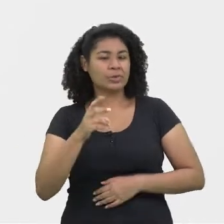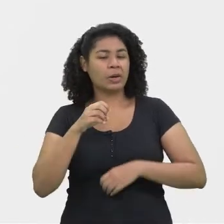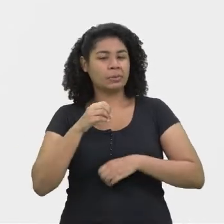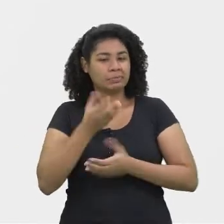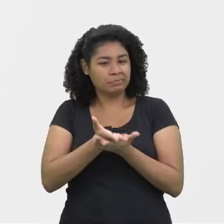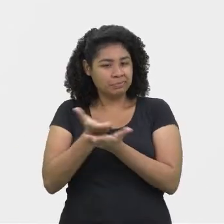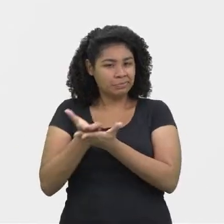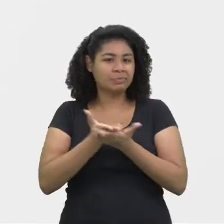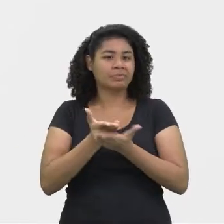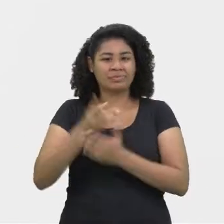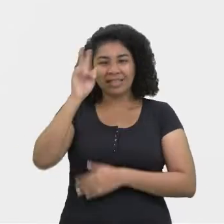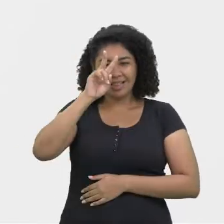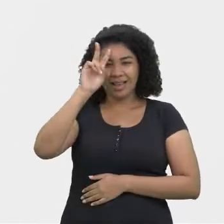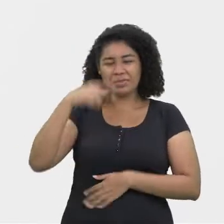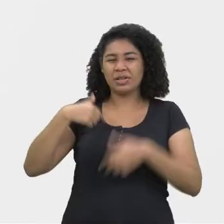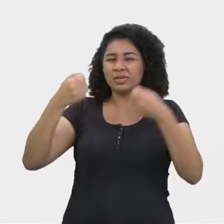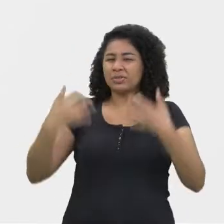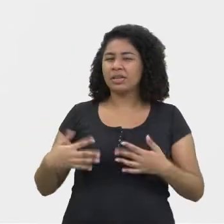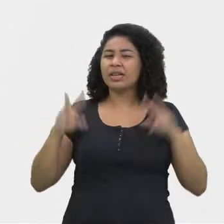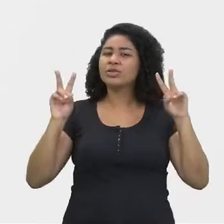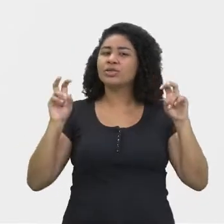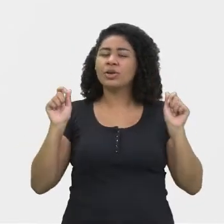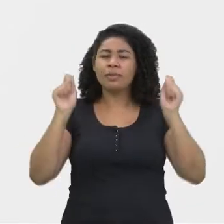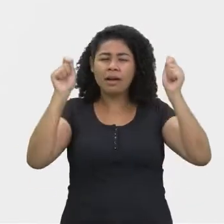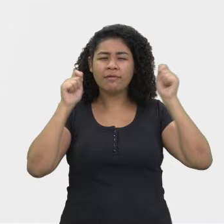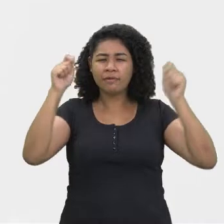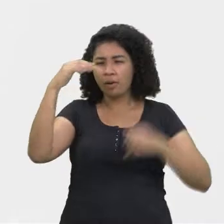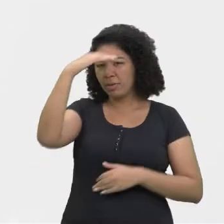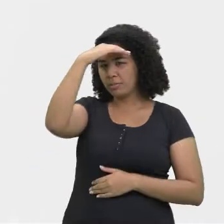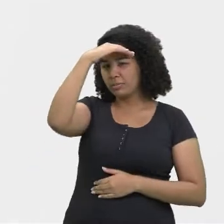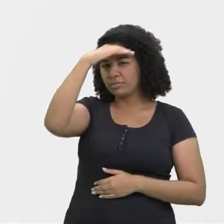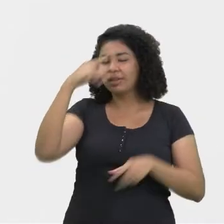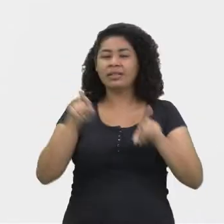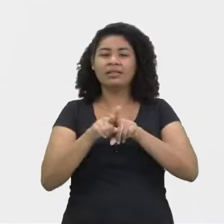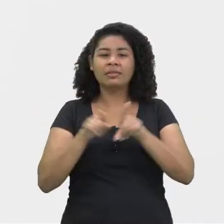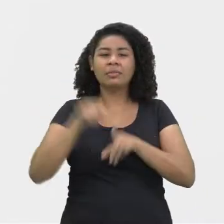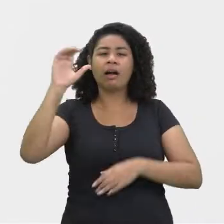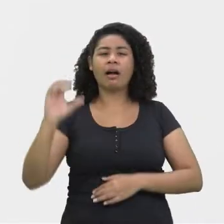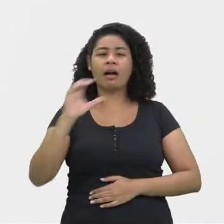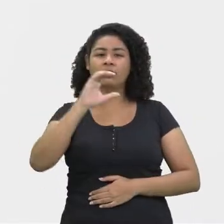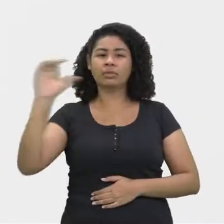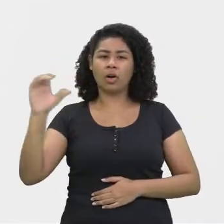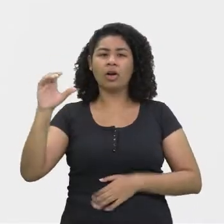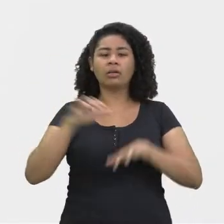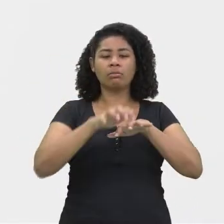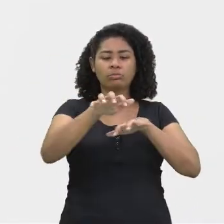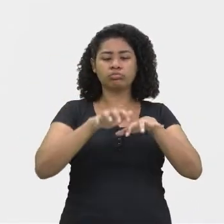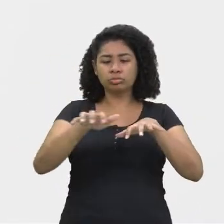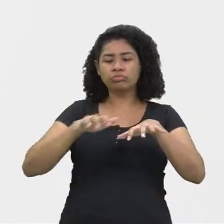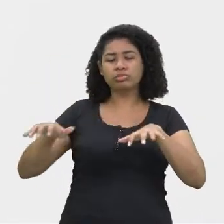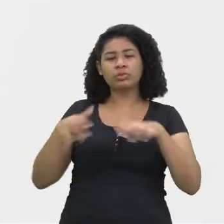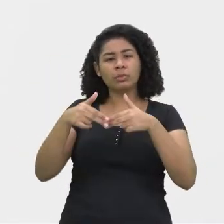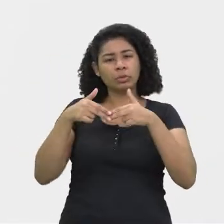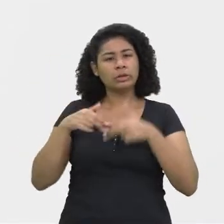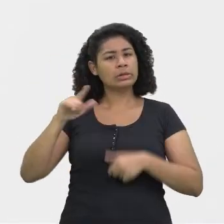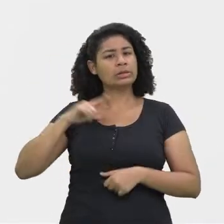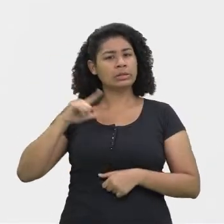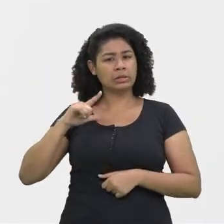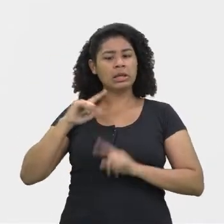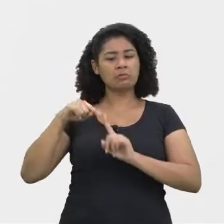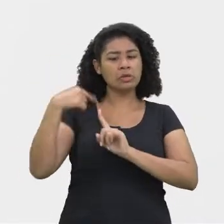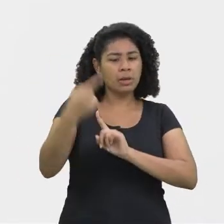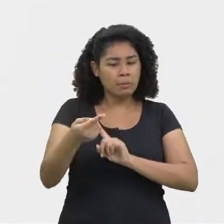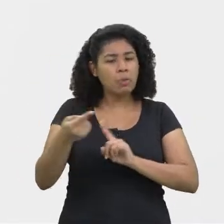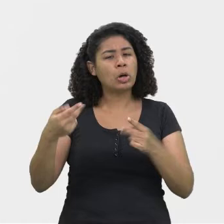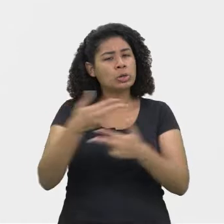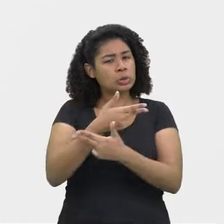reforma protestante, aquela questão da divisão da Igreja Católica, e claro que isso vai ter grandes consequências, não só na Europa, como também